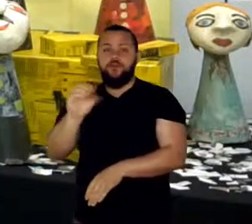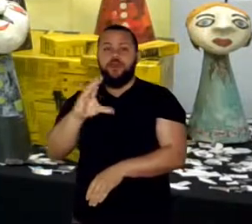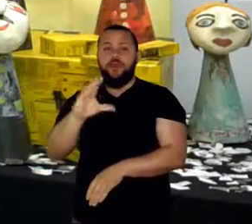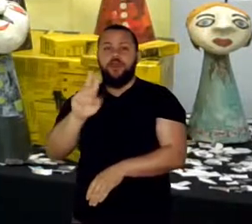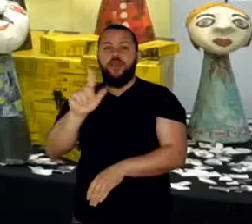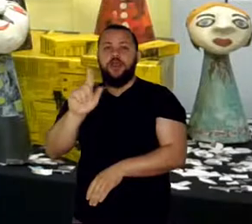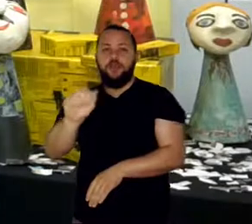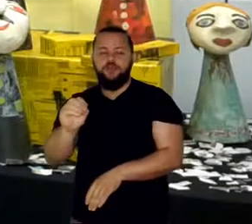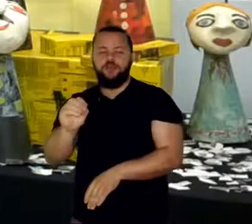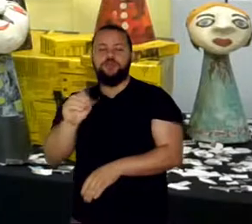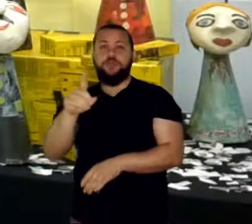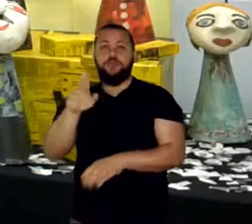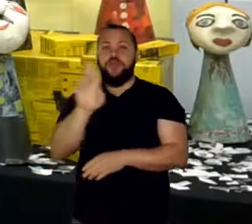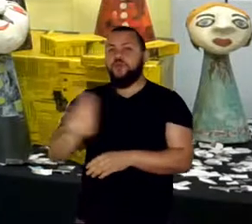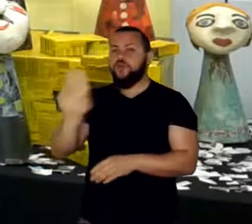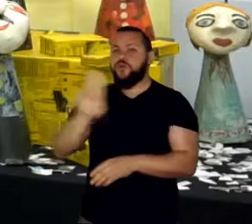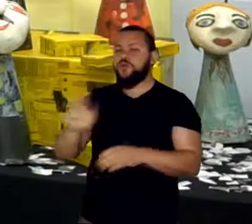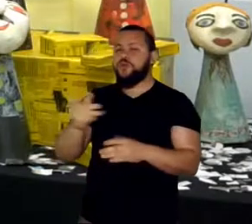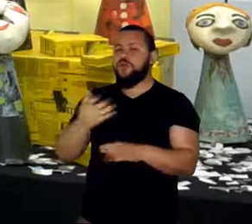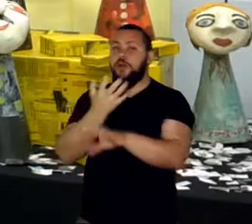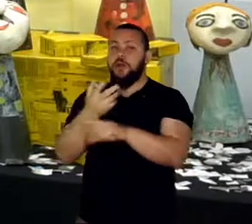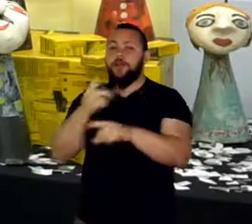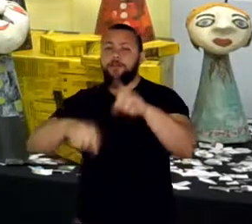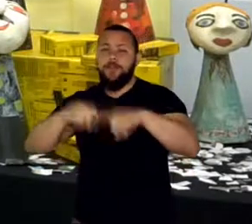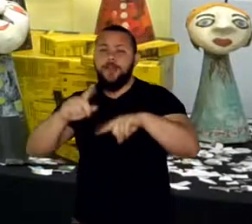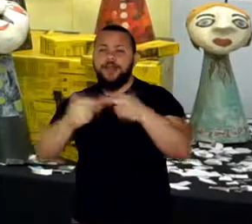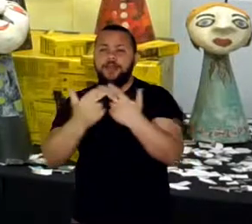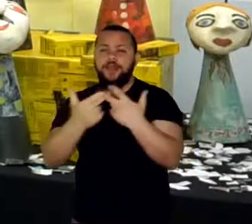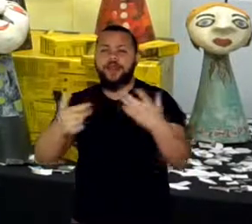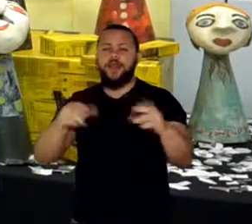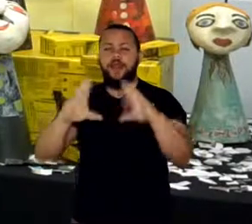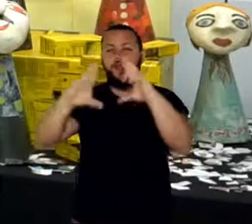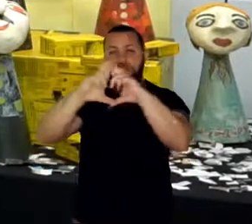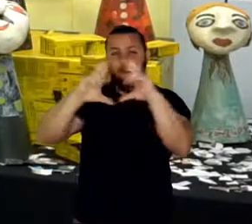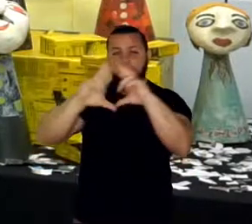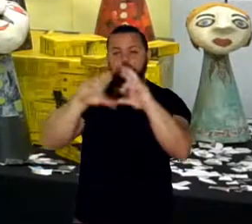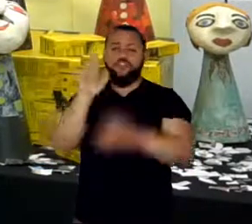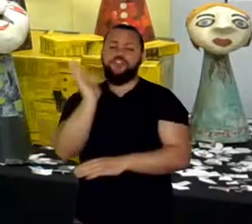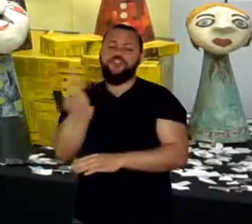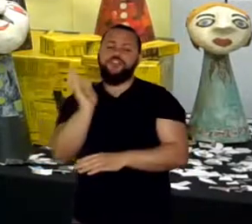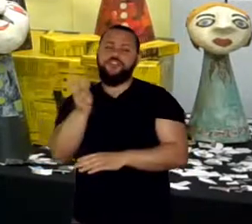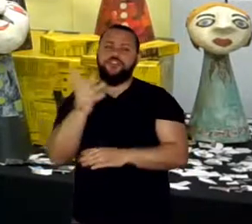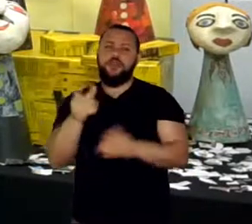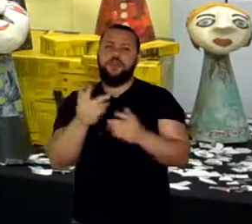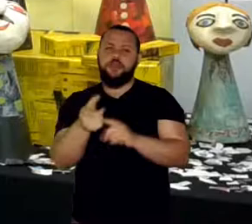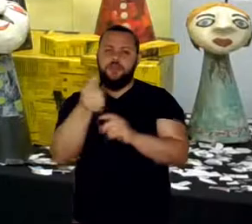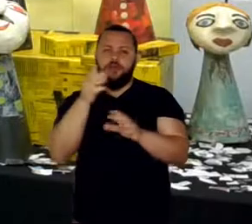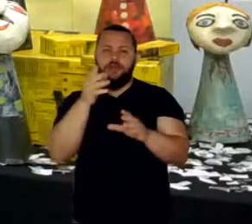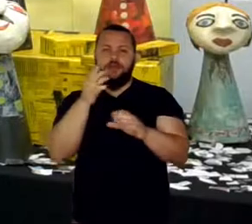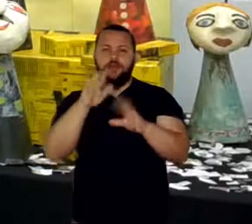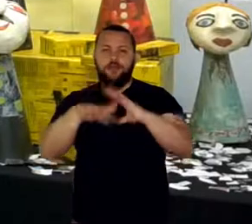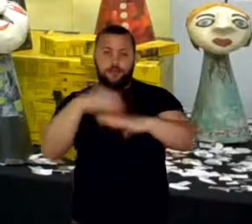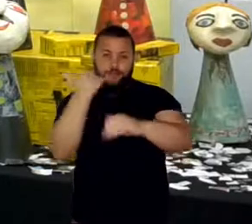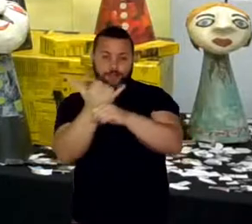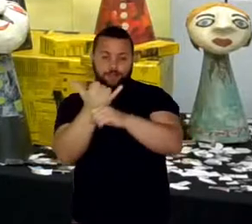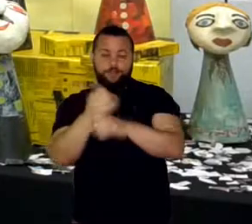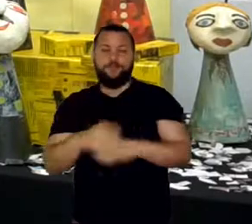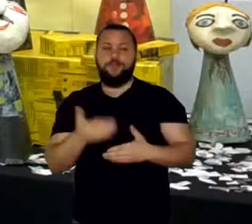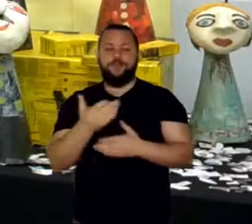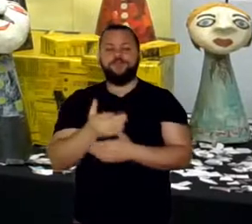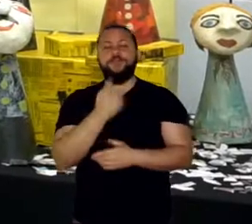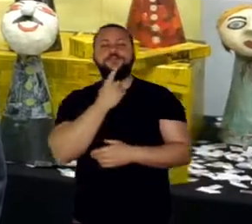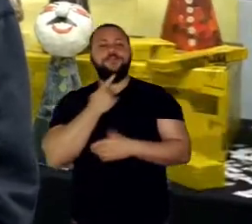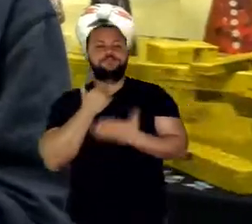utilizam materiais recicláveis. Esta oficina já está disponível no canal. Obrigado por estarem com a gente e desejamos a todos e todas um bom